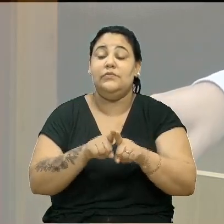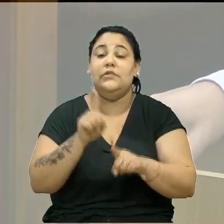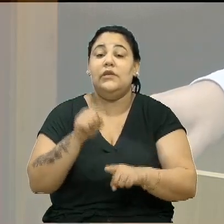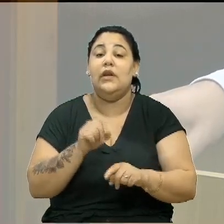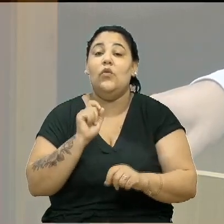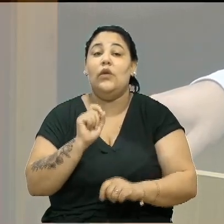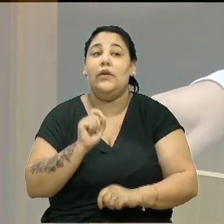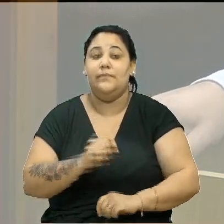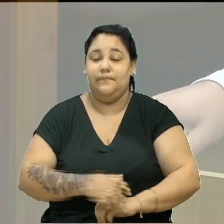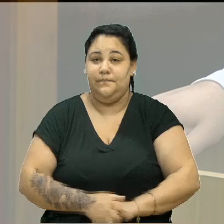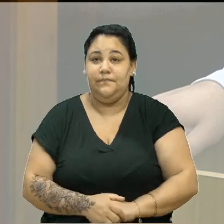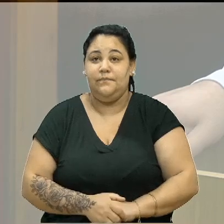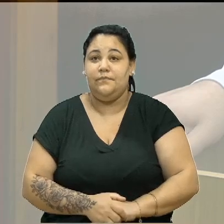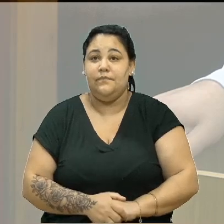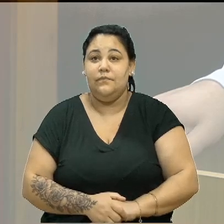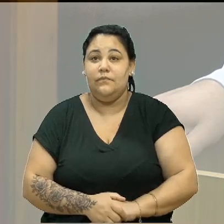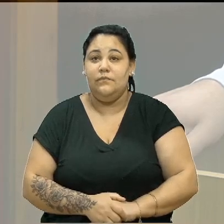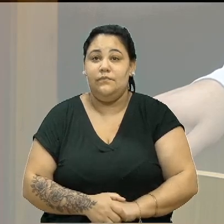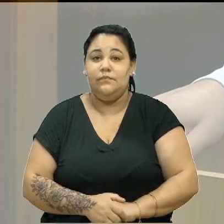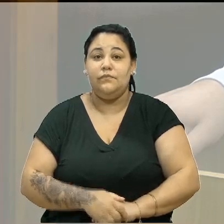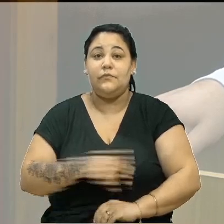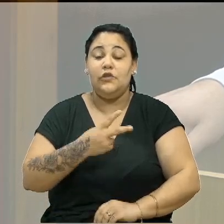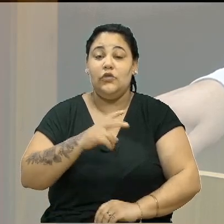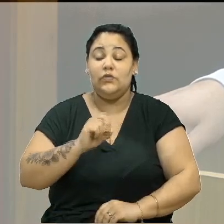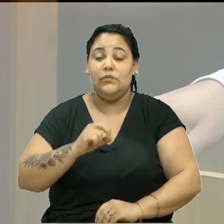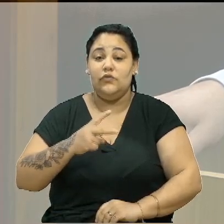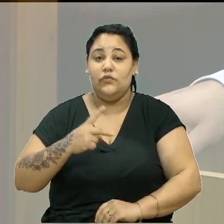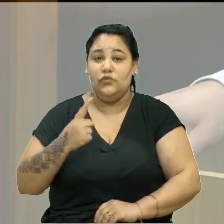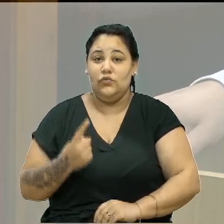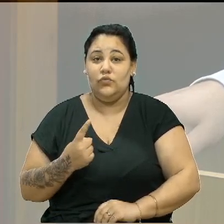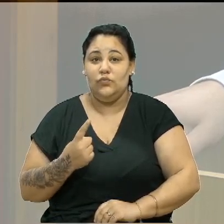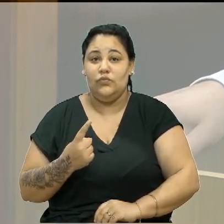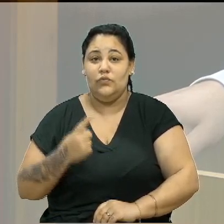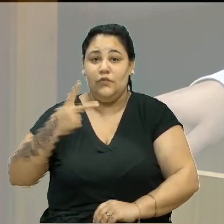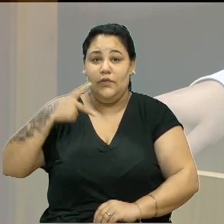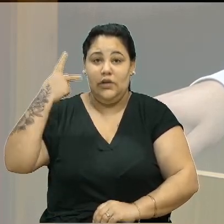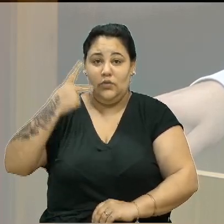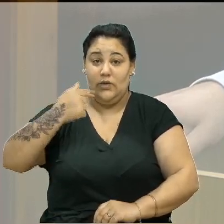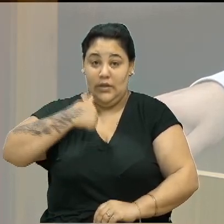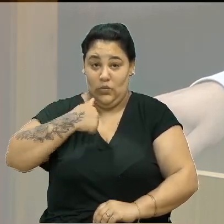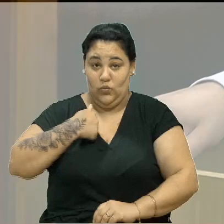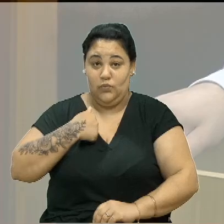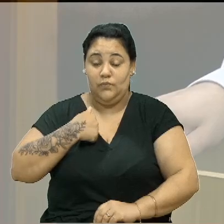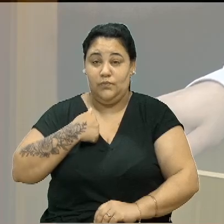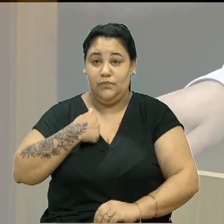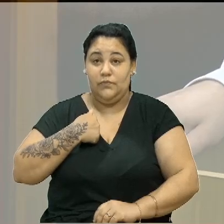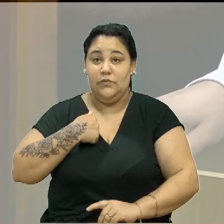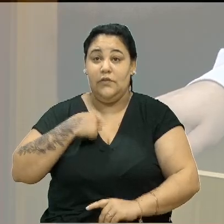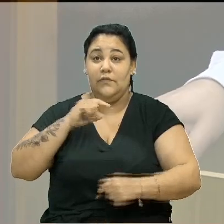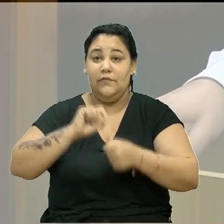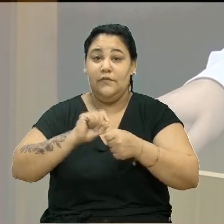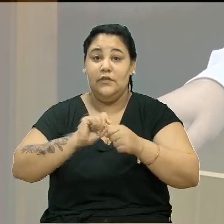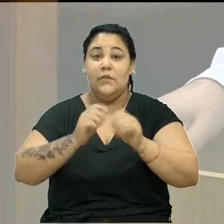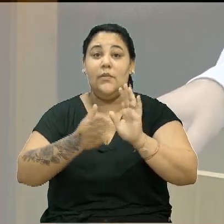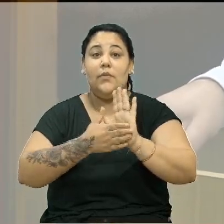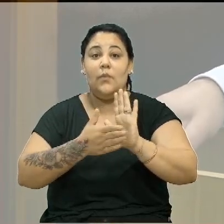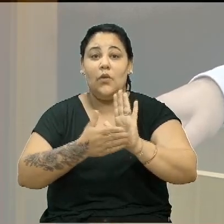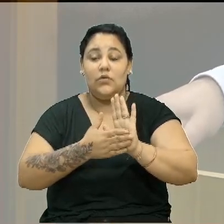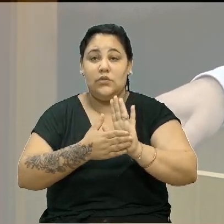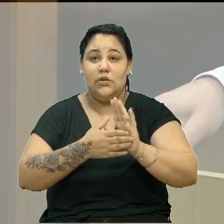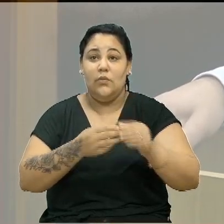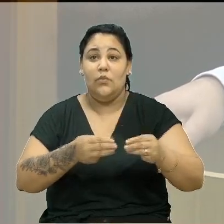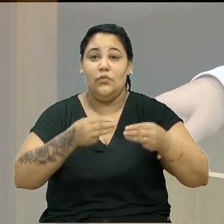seguinte: em 2021, esse vereador que vos fala propôs uma moção que não